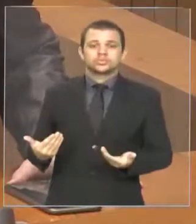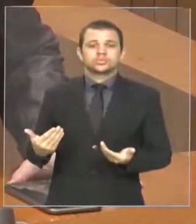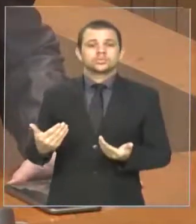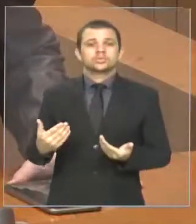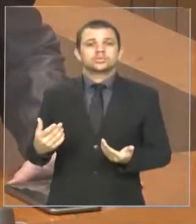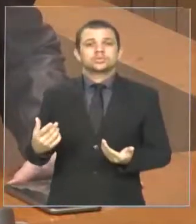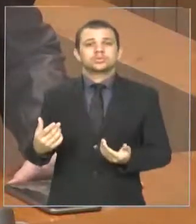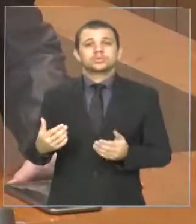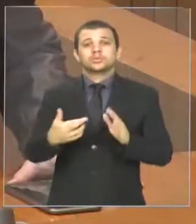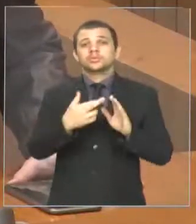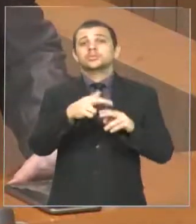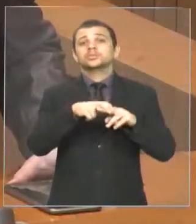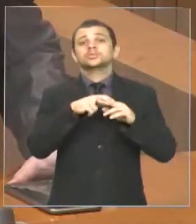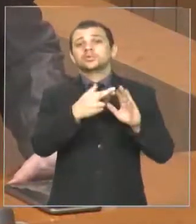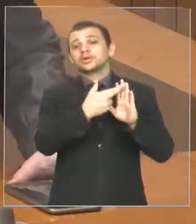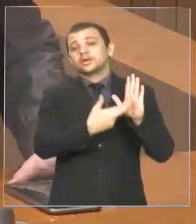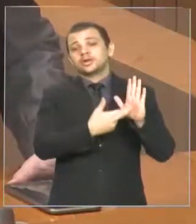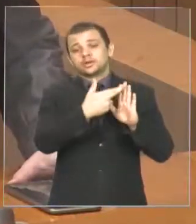tivesse sido